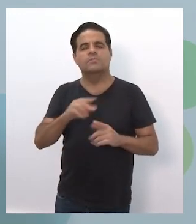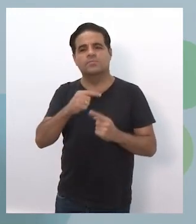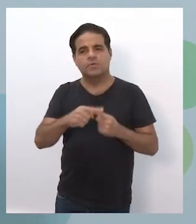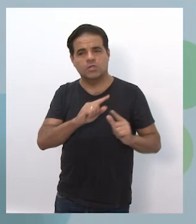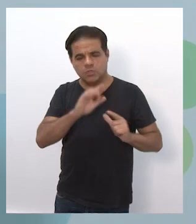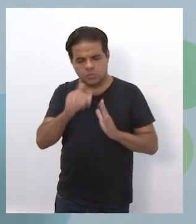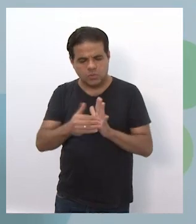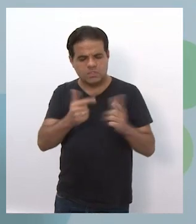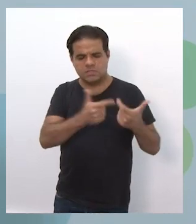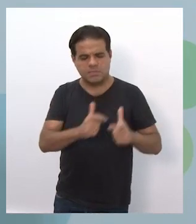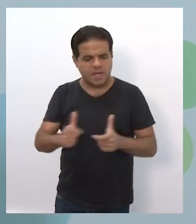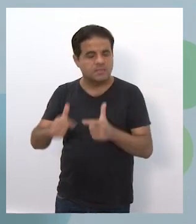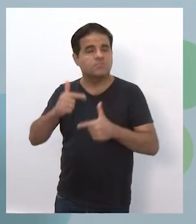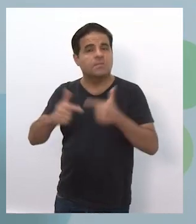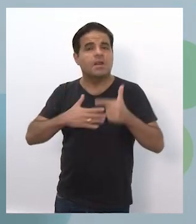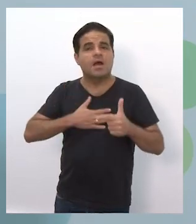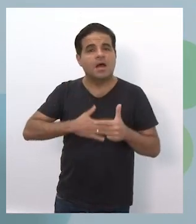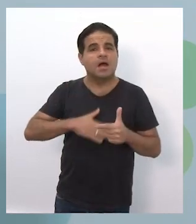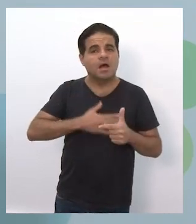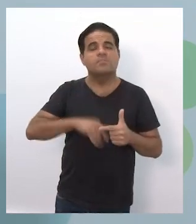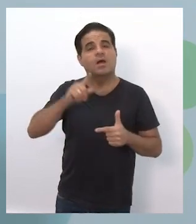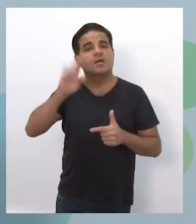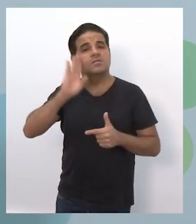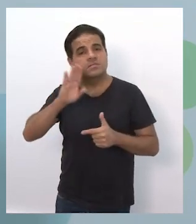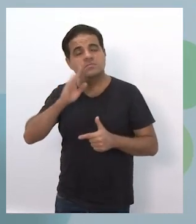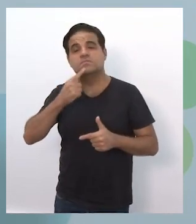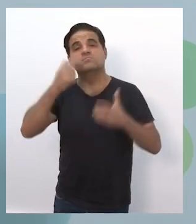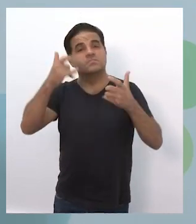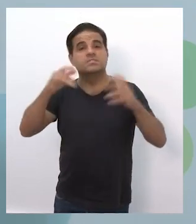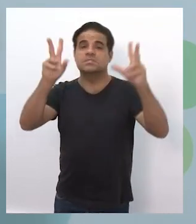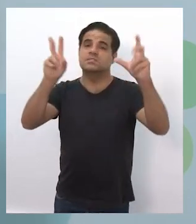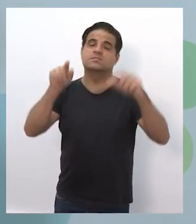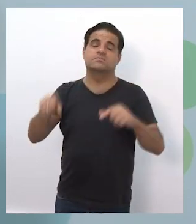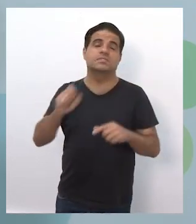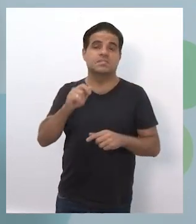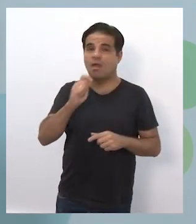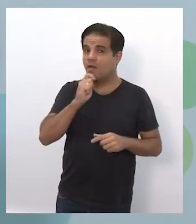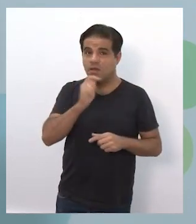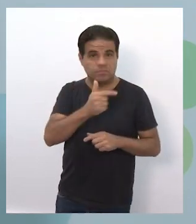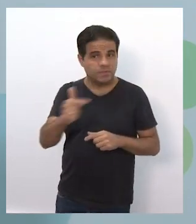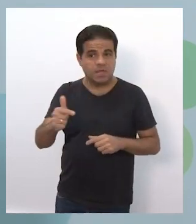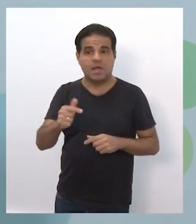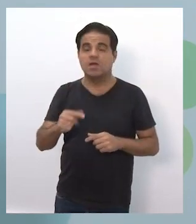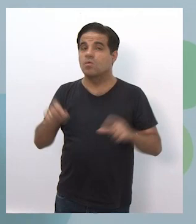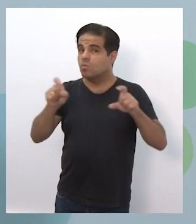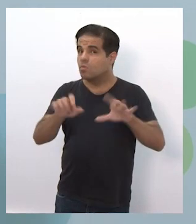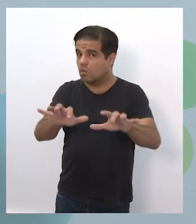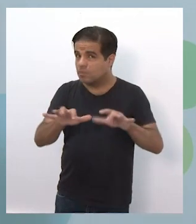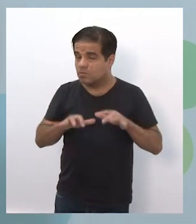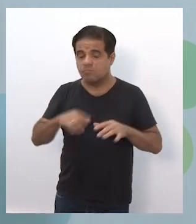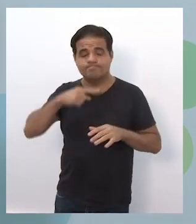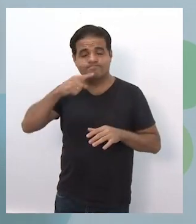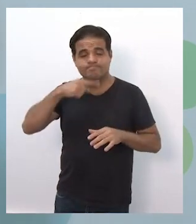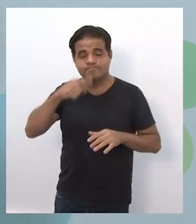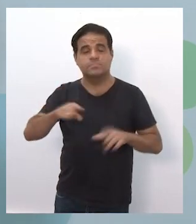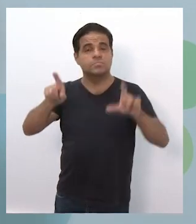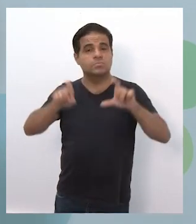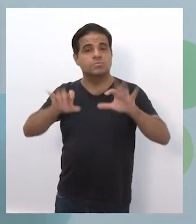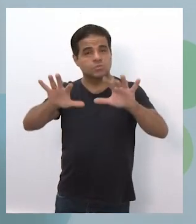vão trabalhar com folga. Então, é legal a gente falar sobre isso, né? Porque sem ela, o computador não funciona. No